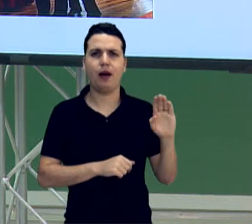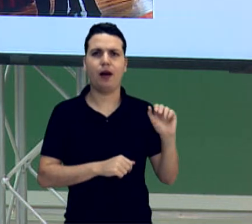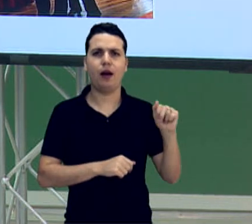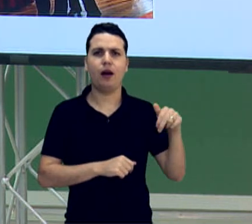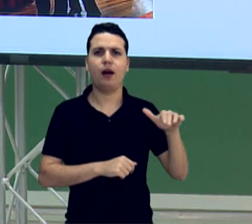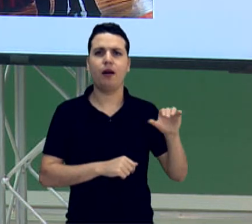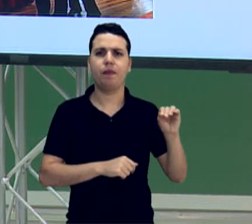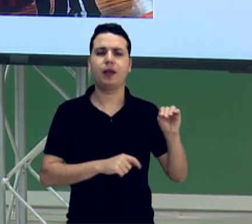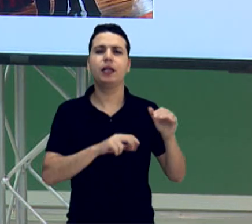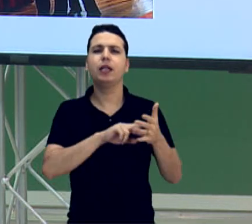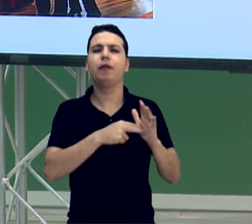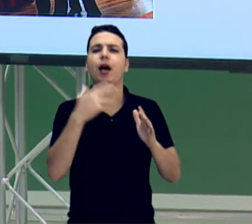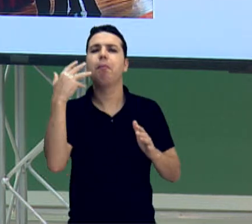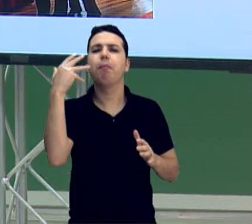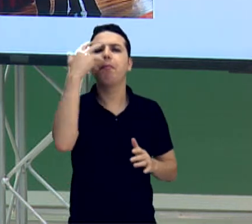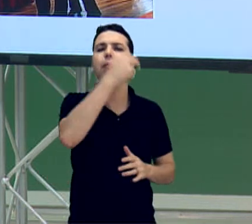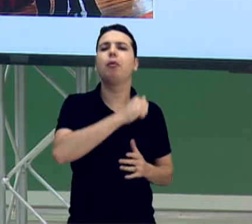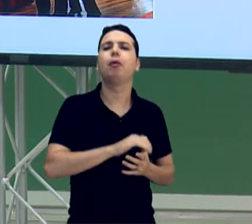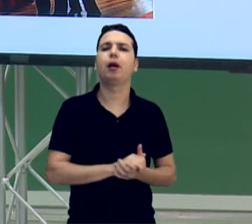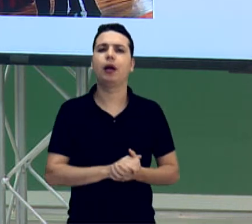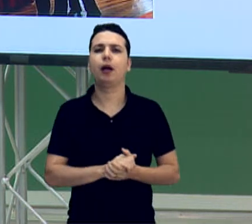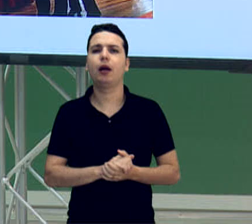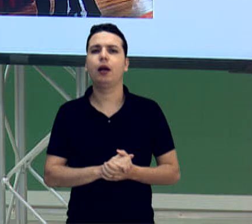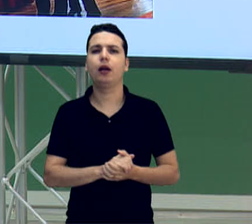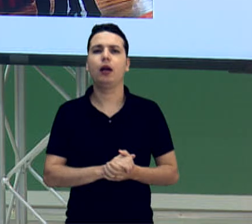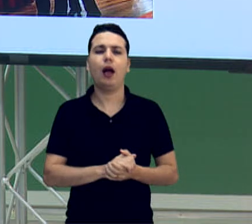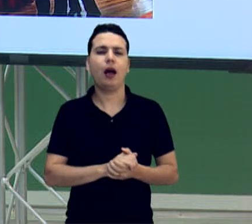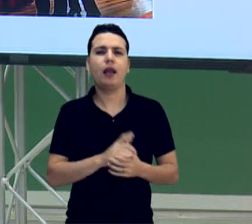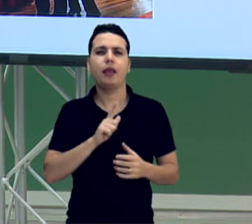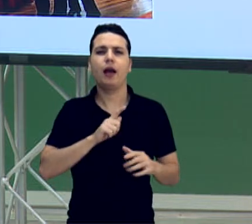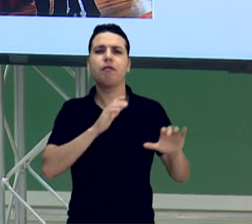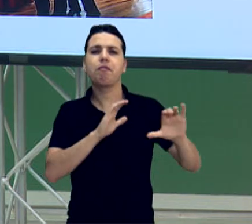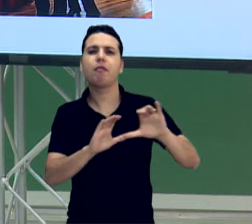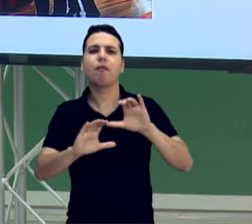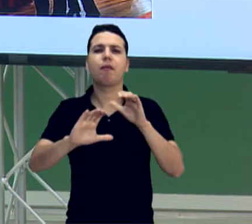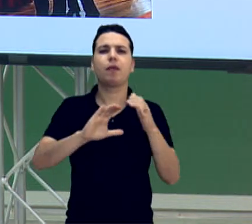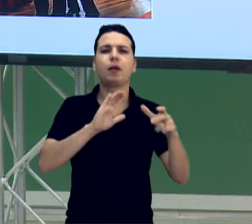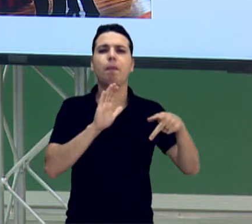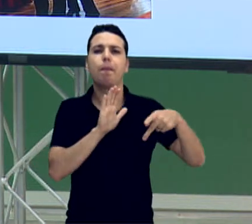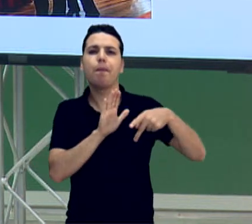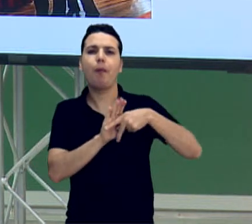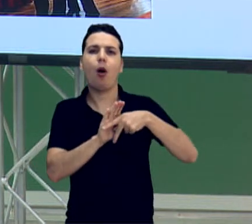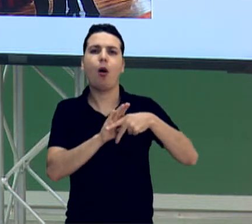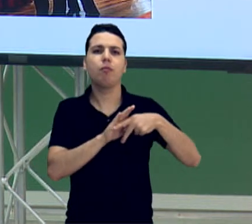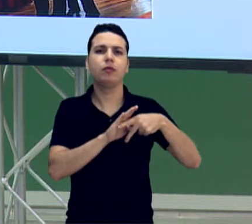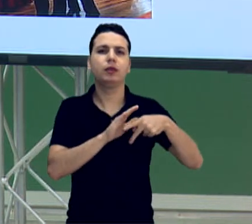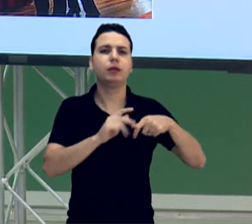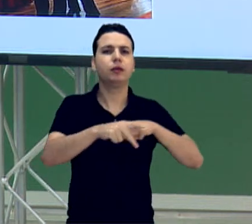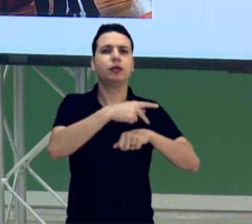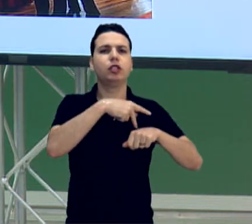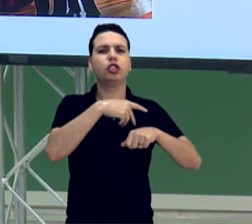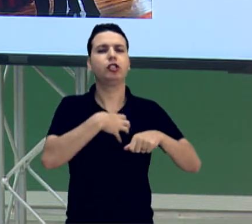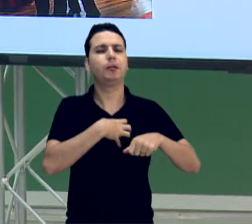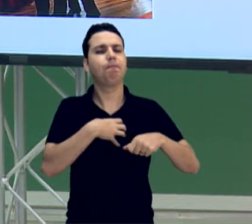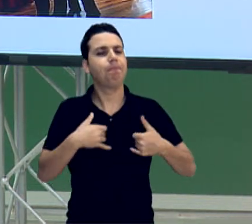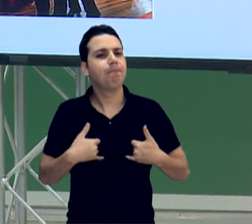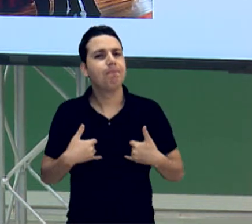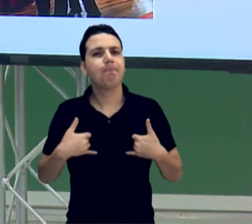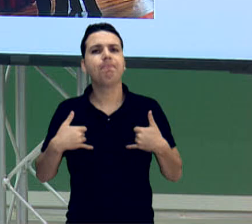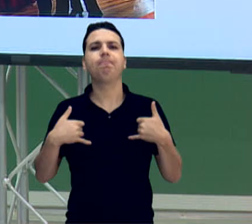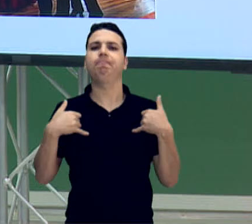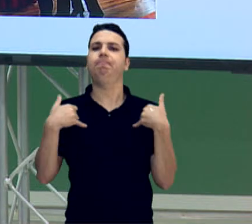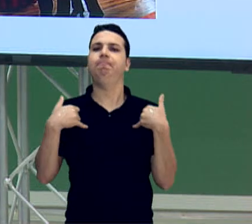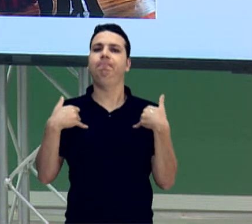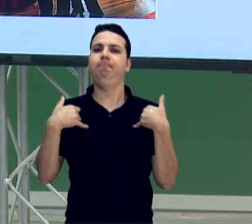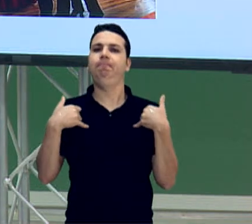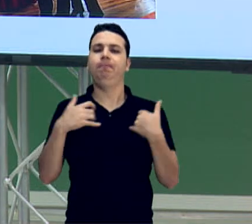envolvem canções nativas, aquilo que é o brilho do gaúcho, digamos assim, o orgulho do gaúcho. Então, fala